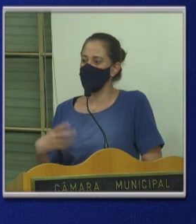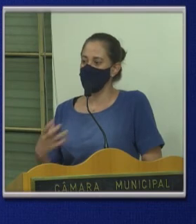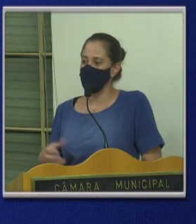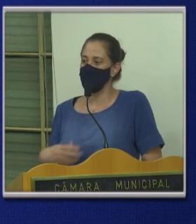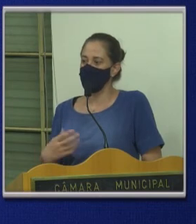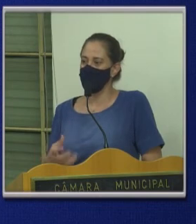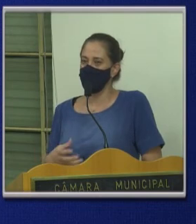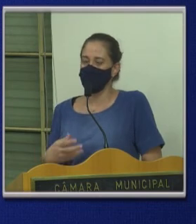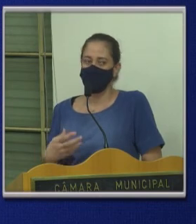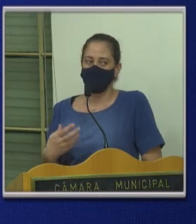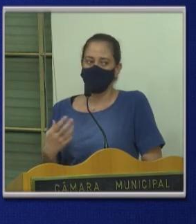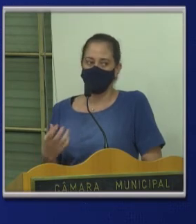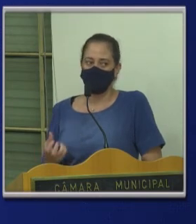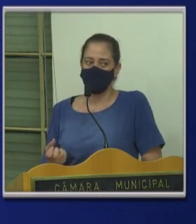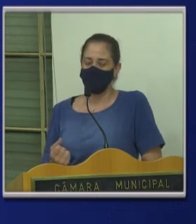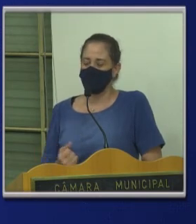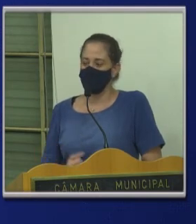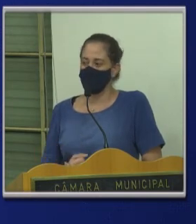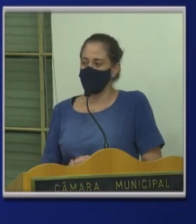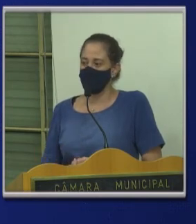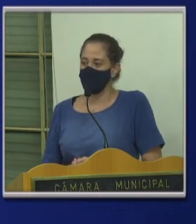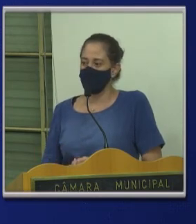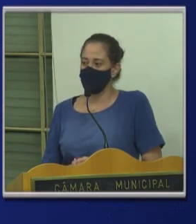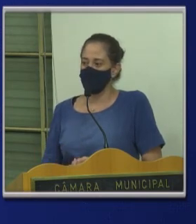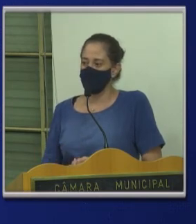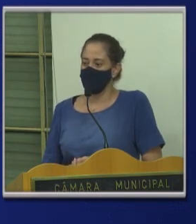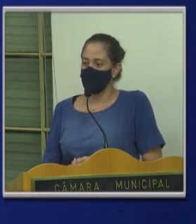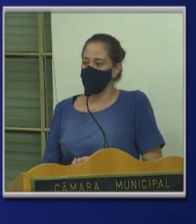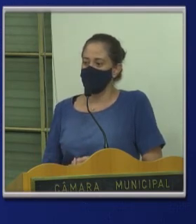baseado no que a gente vinha vendo do...